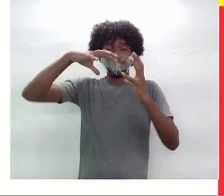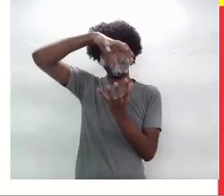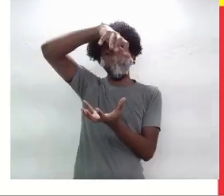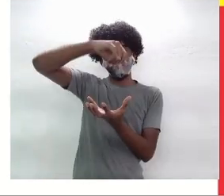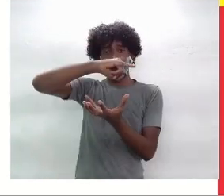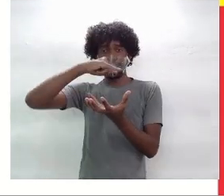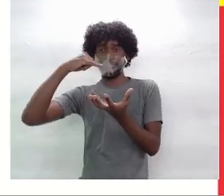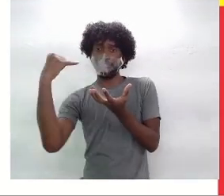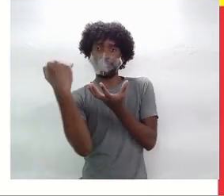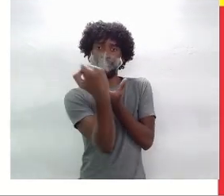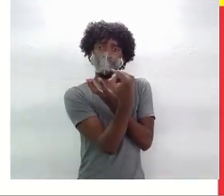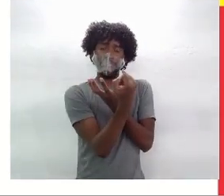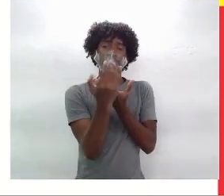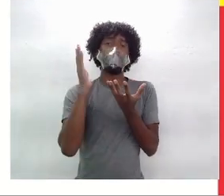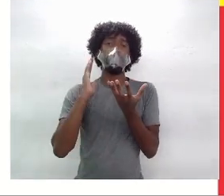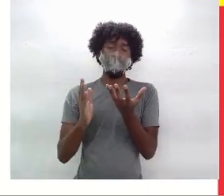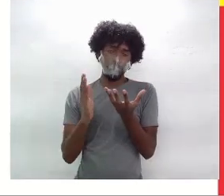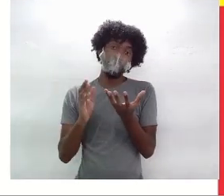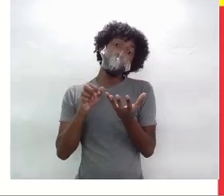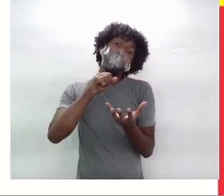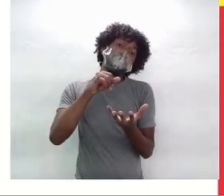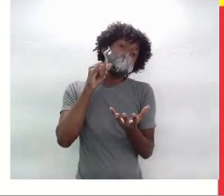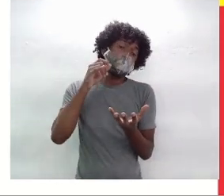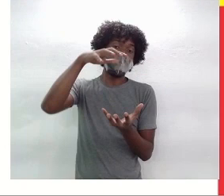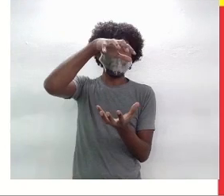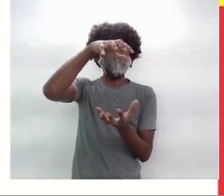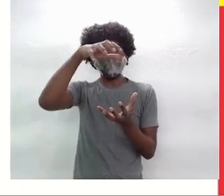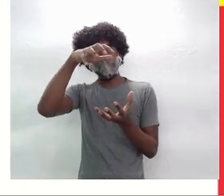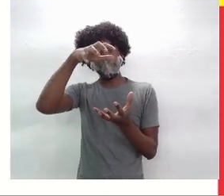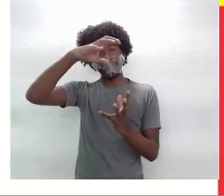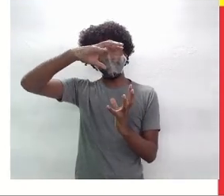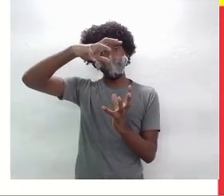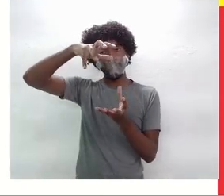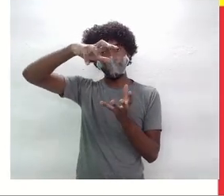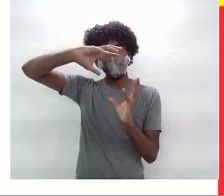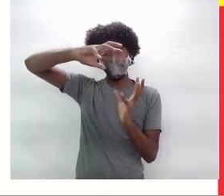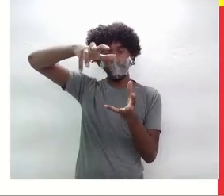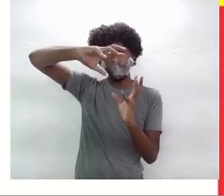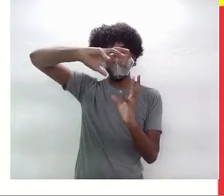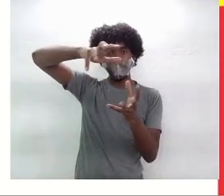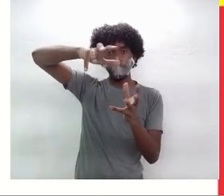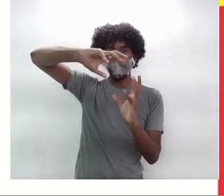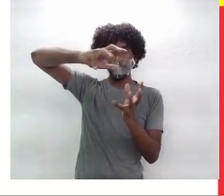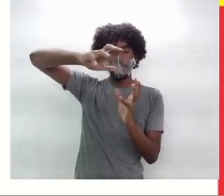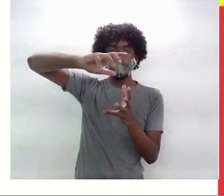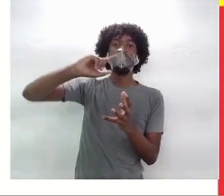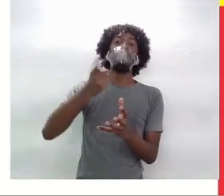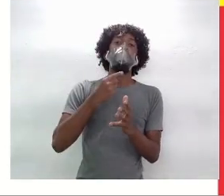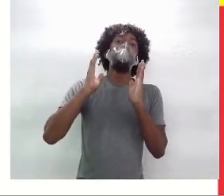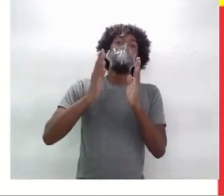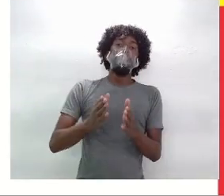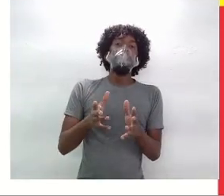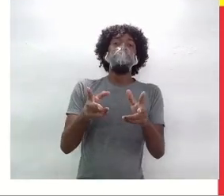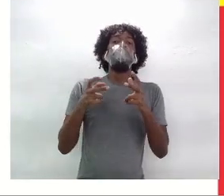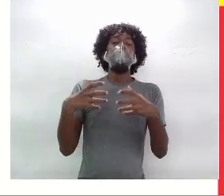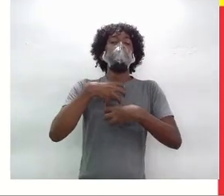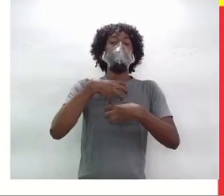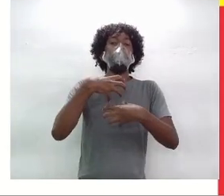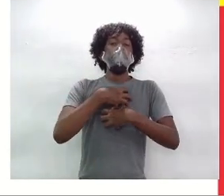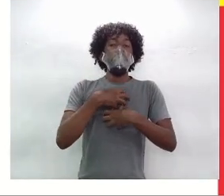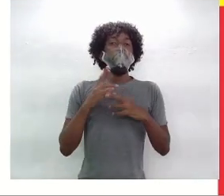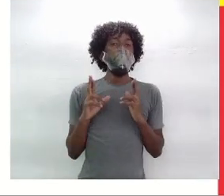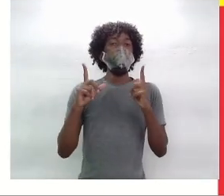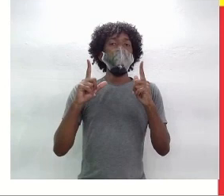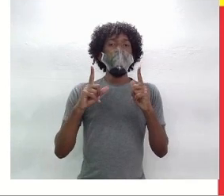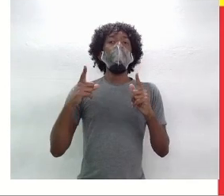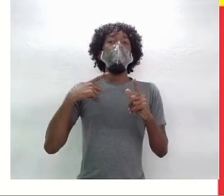Equador. Então, devido a esse eixo de rotação, a gente tem uma temperatura bem diferente e as fases